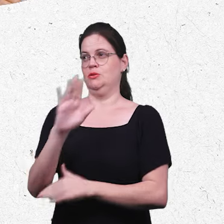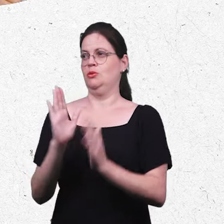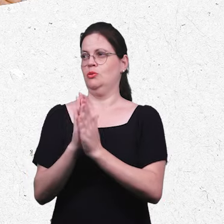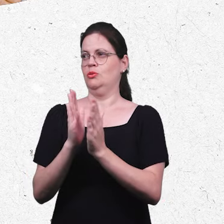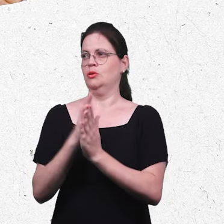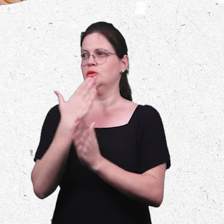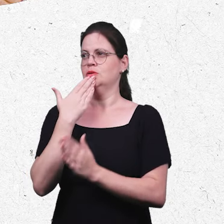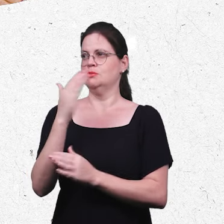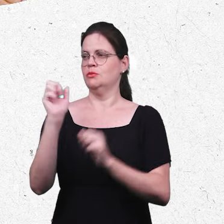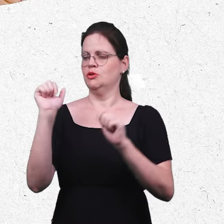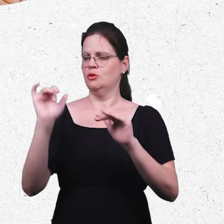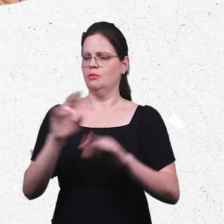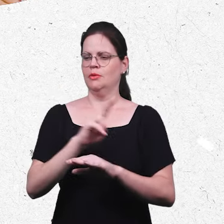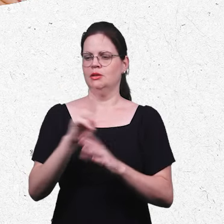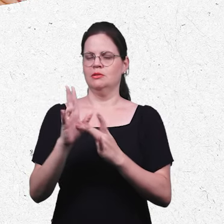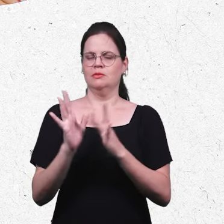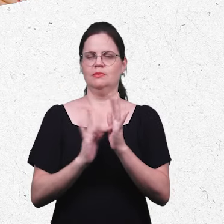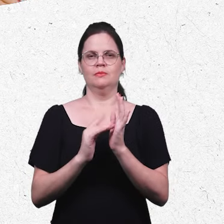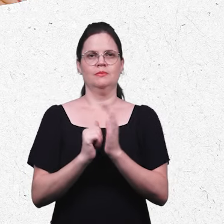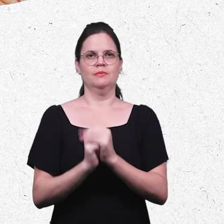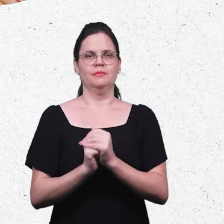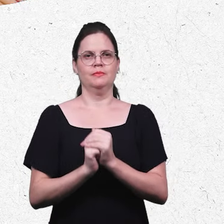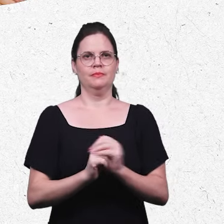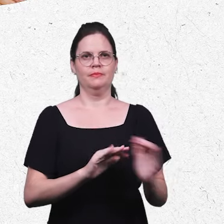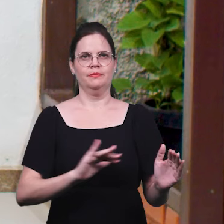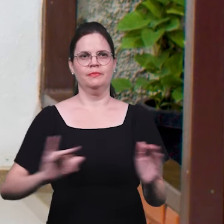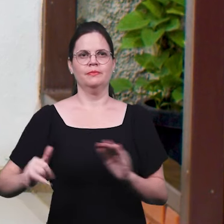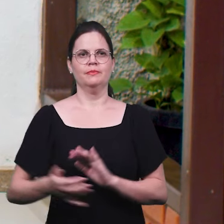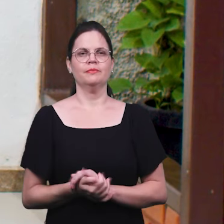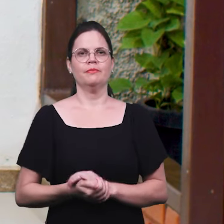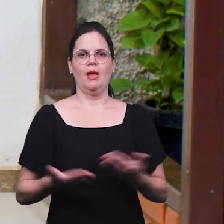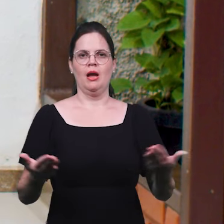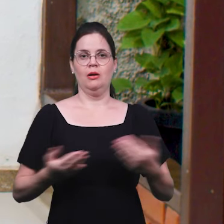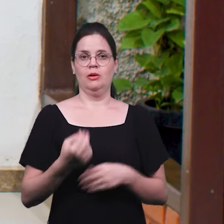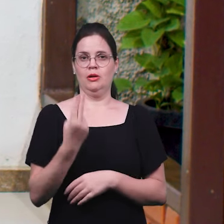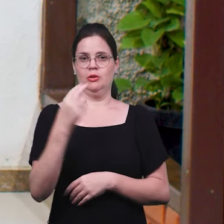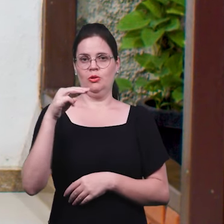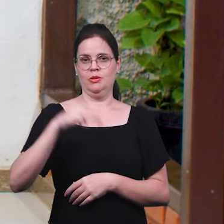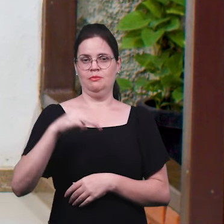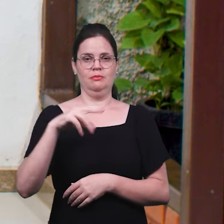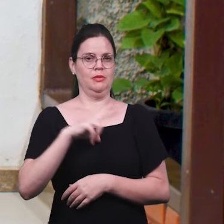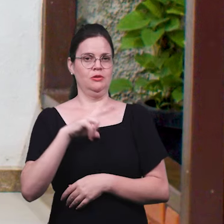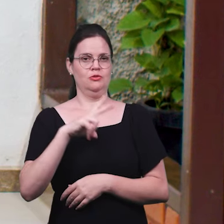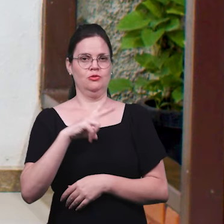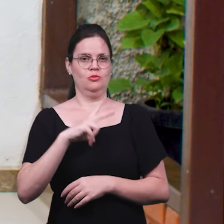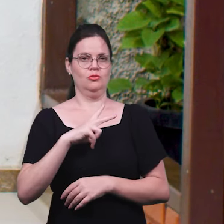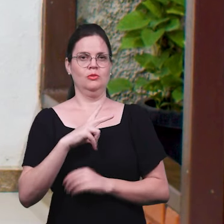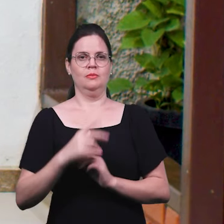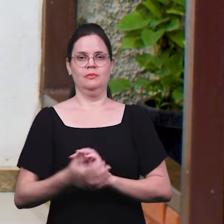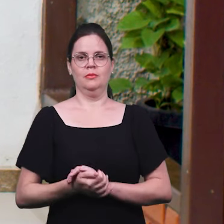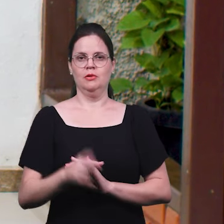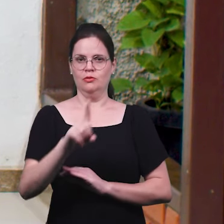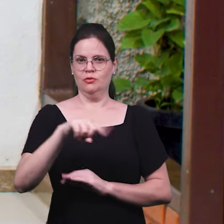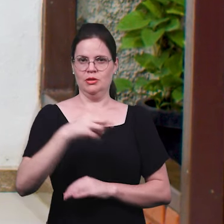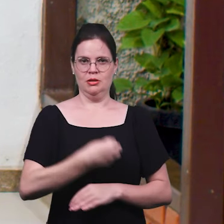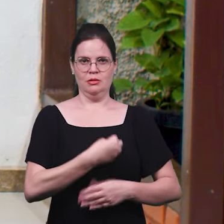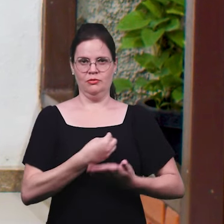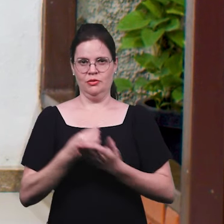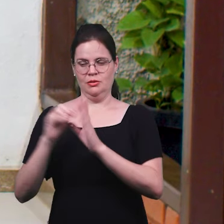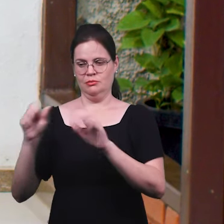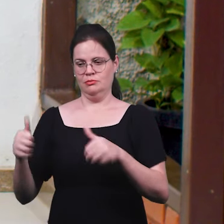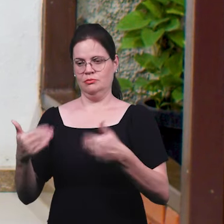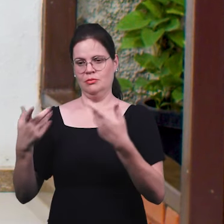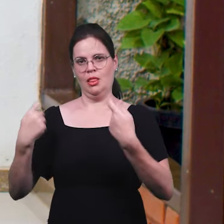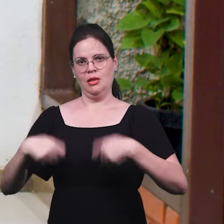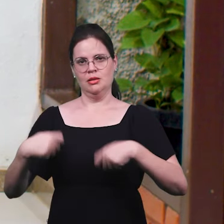Senhor. Nós oramos, pedimos assim a Tua bênção, em nome do Senhor. Agora vamos ter 2 minutos de oração silenciosa.